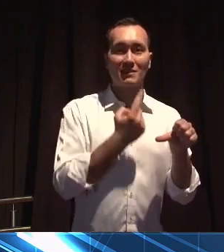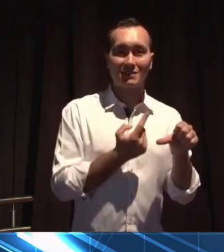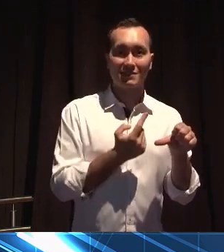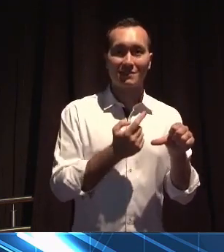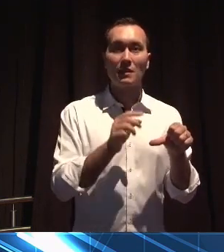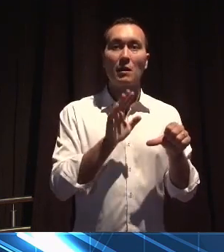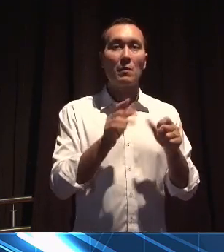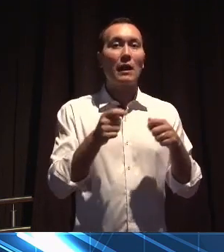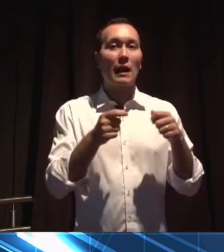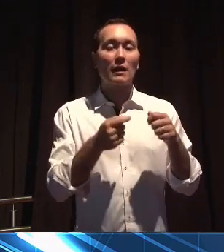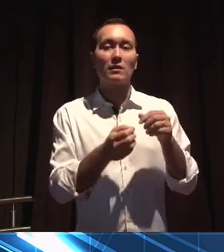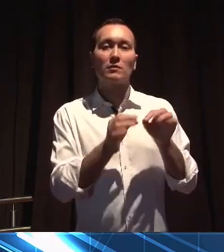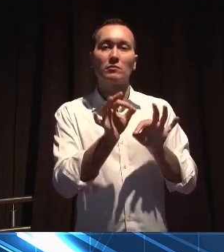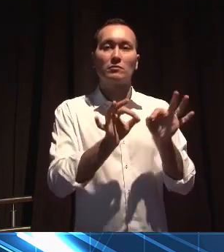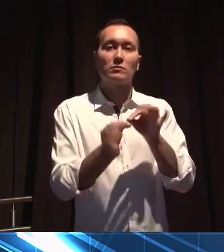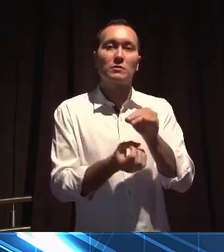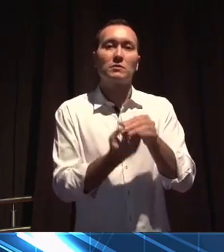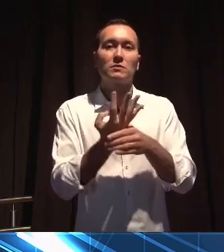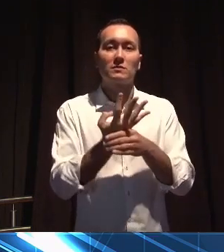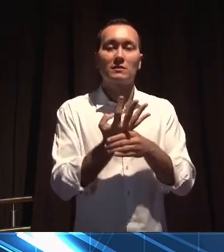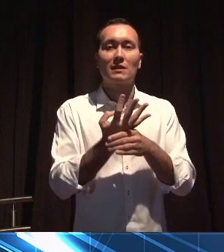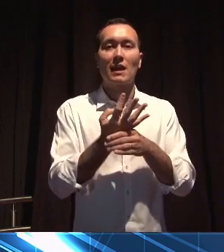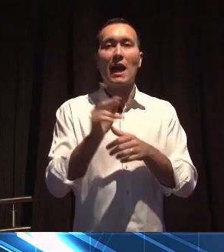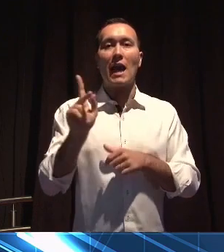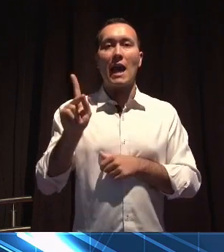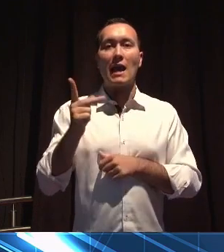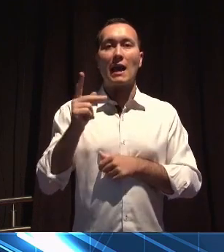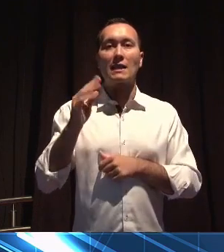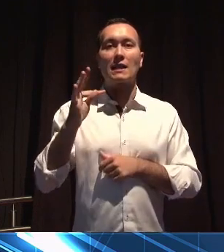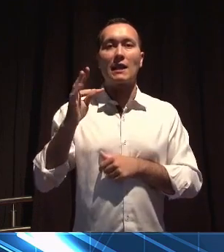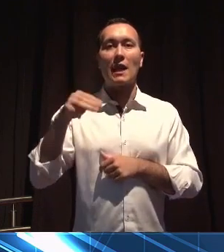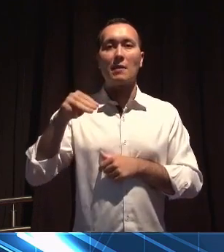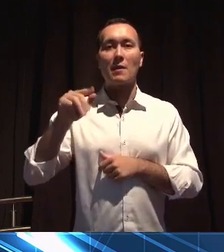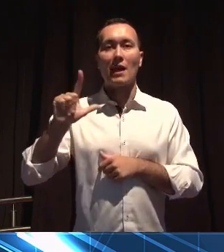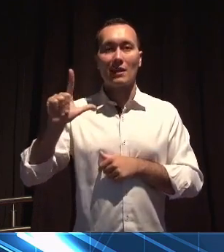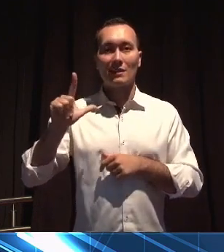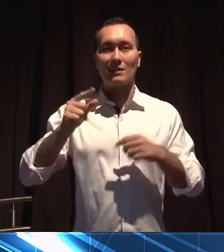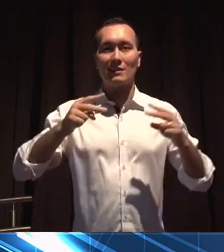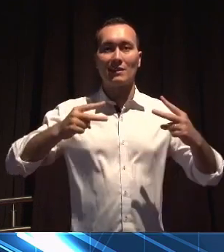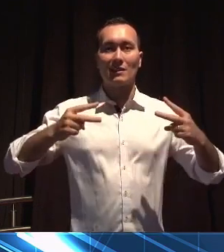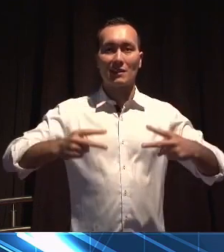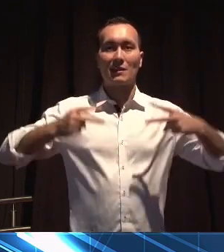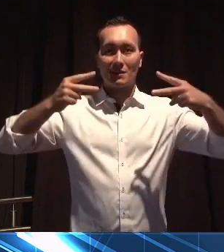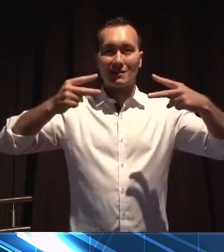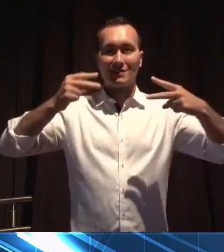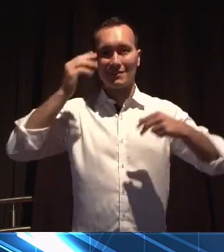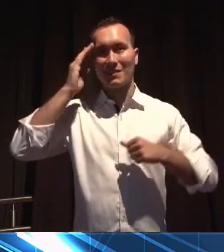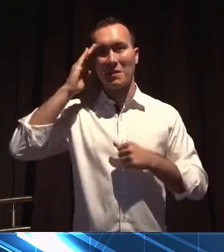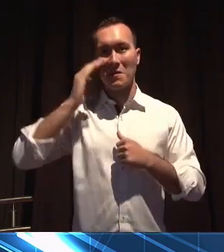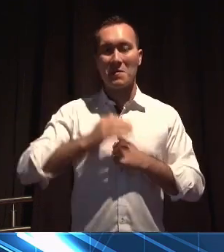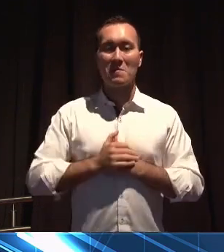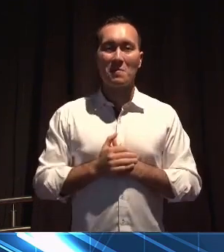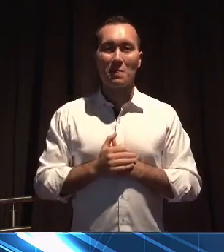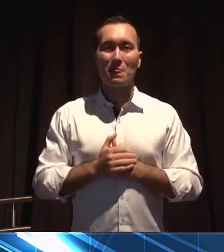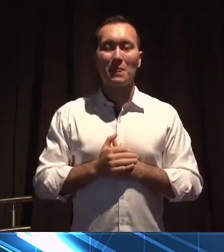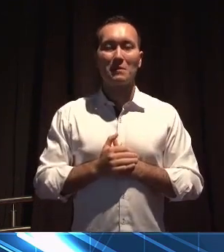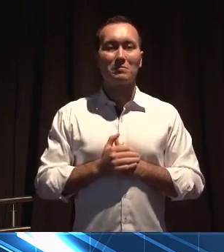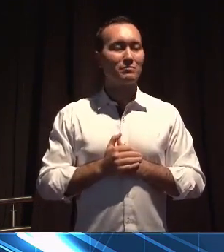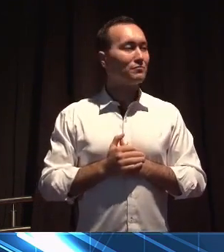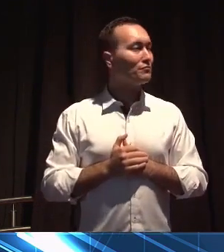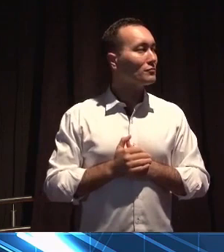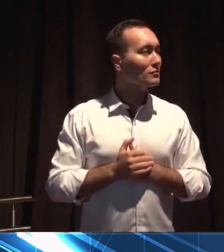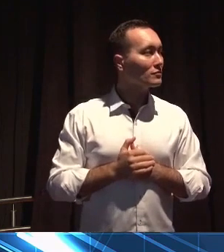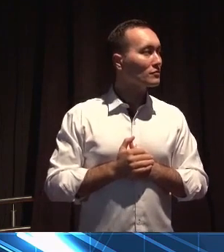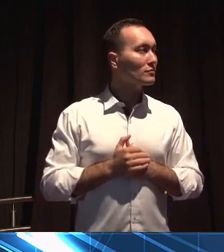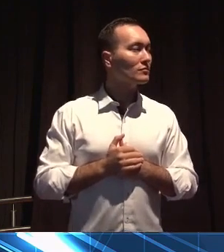faço isso inclusive no durante o meu livro é E no caso da classe renderizador Marque da